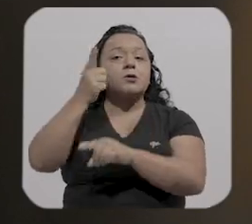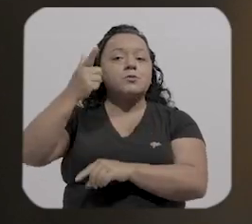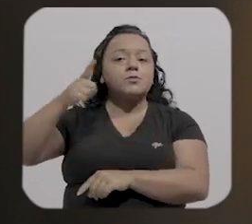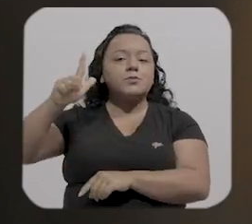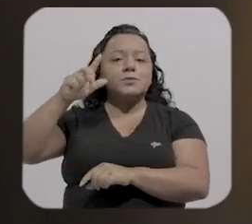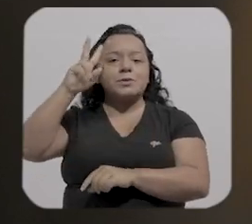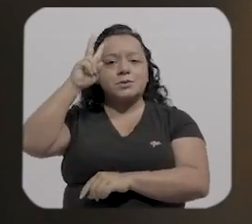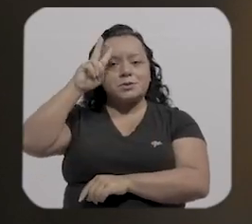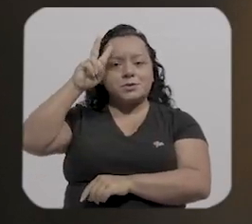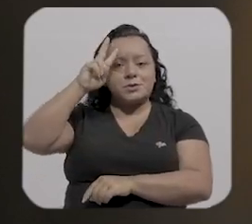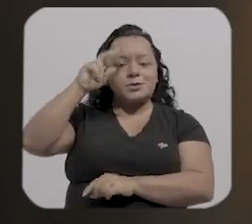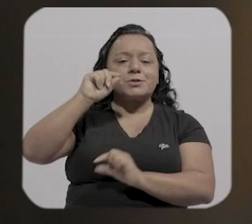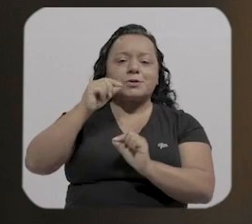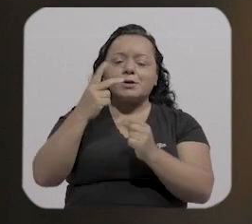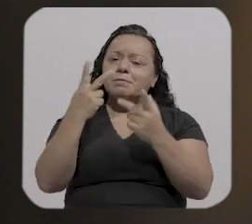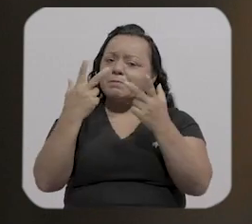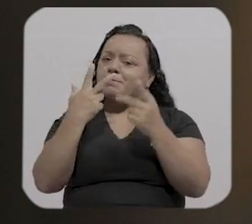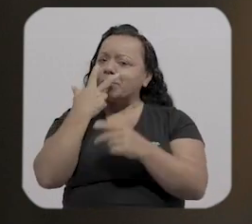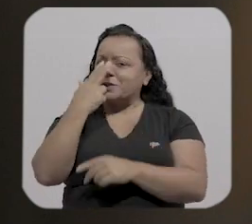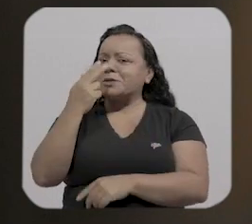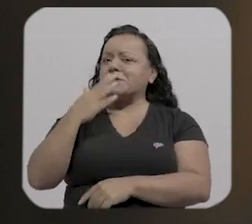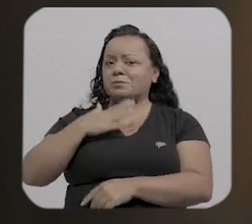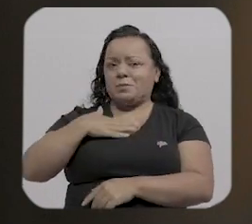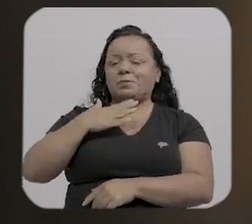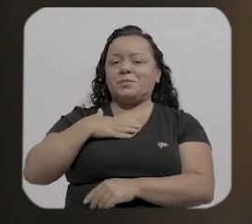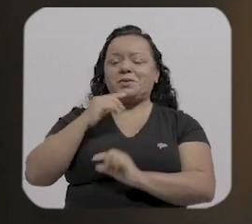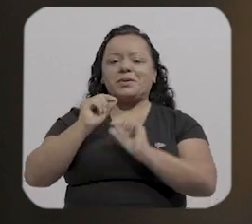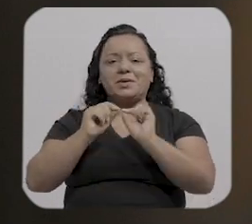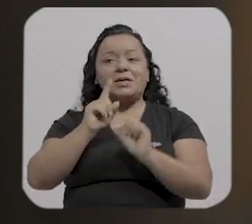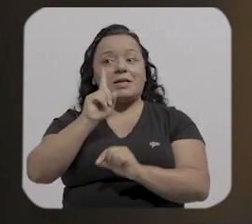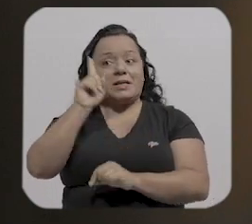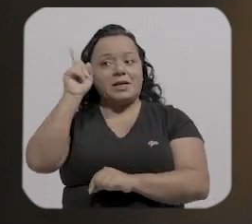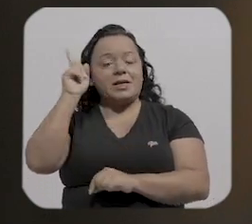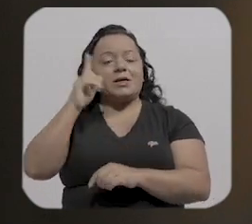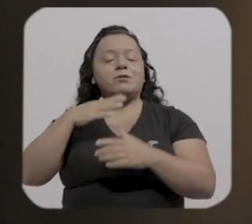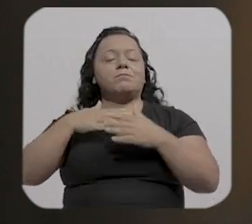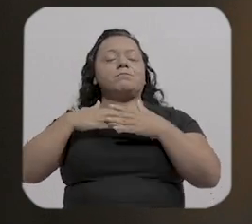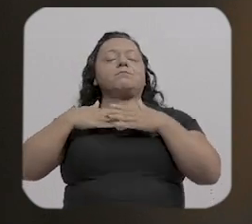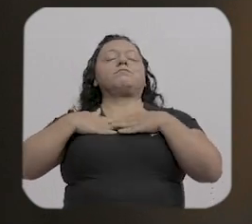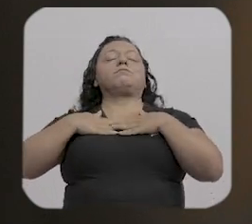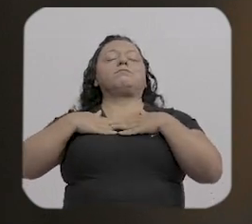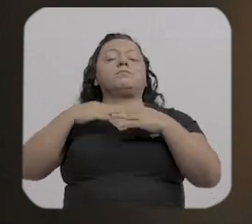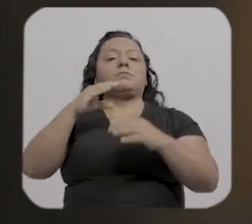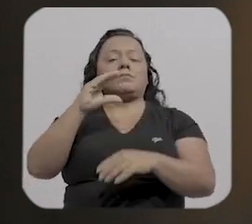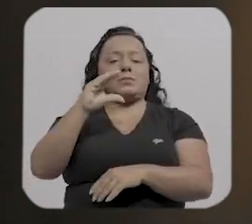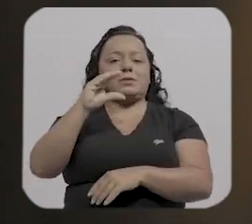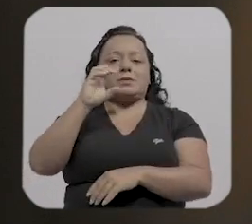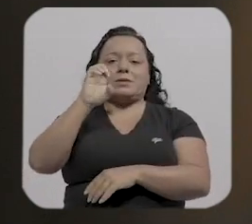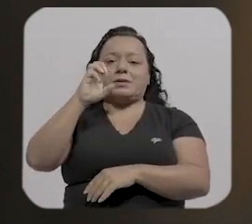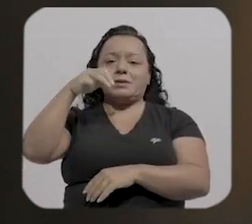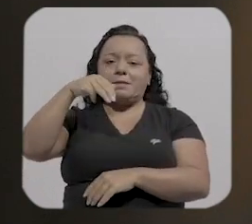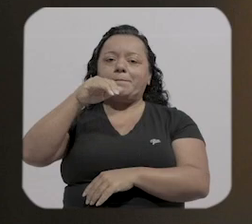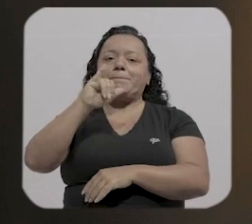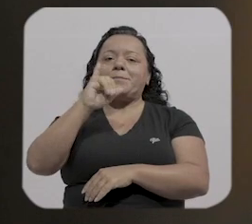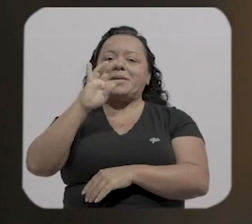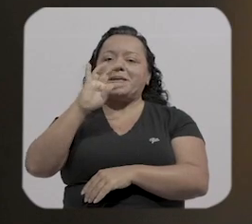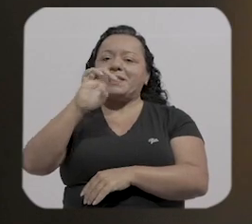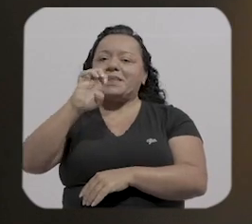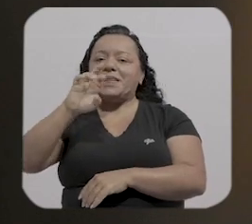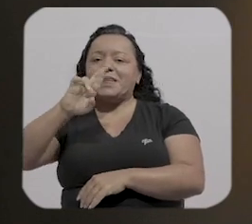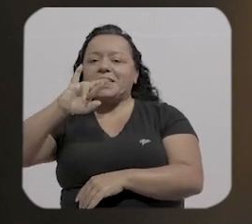E descobri outras histórias parecidas com a minha. Por ali. No cemitério da Candelária.